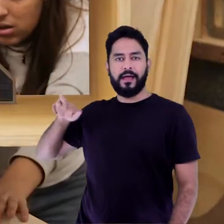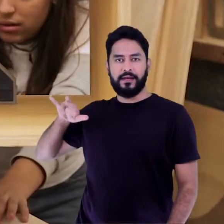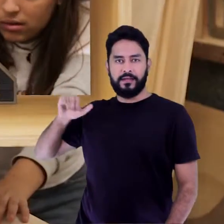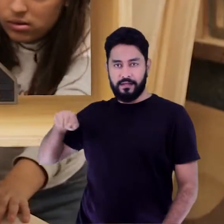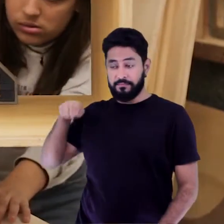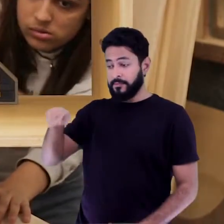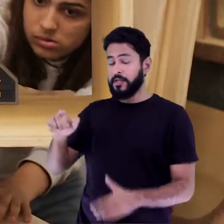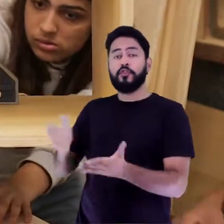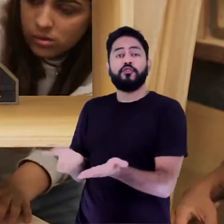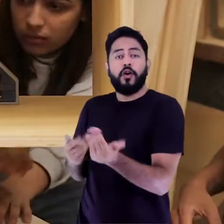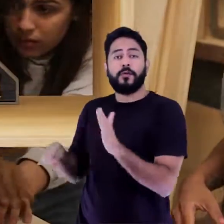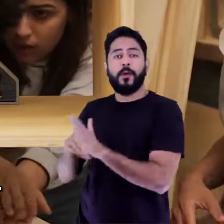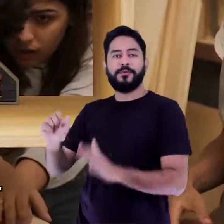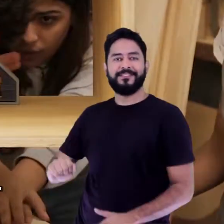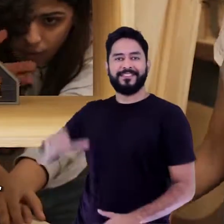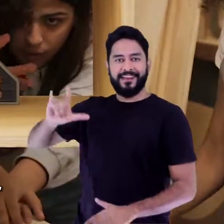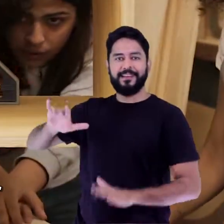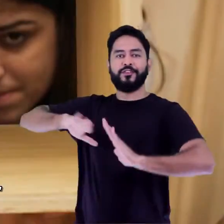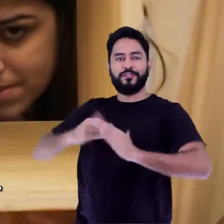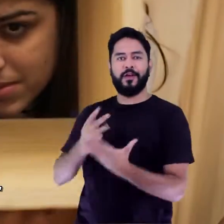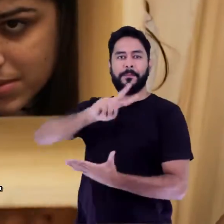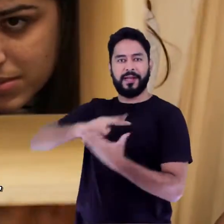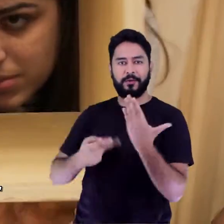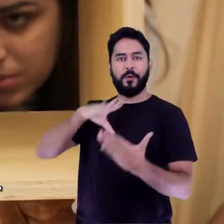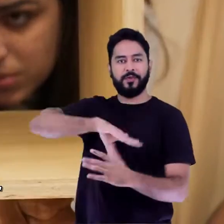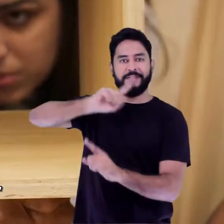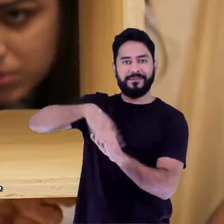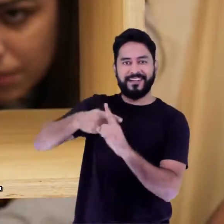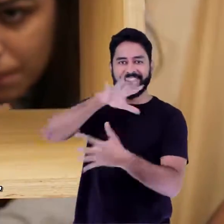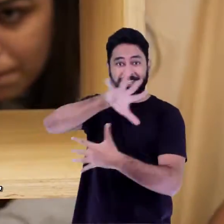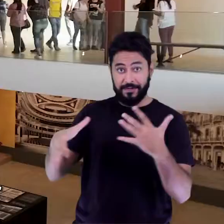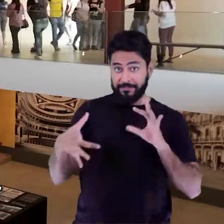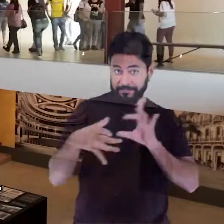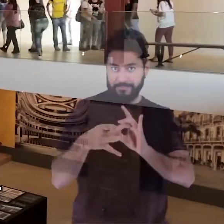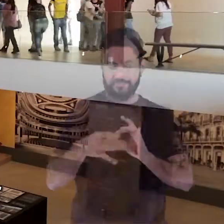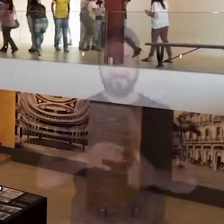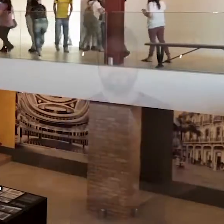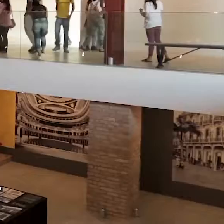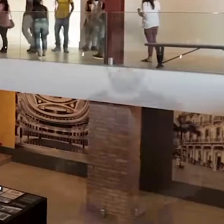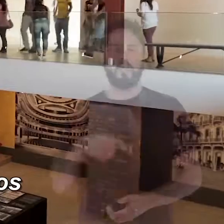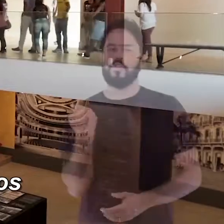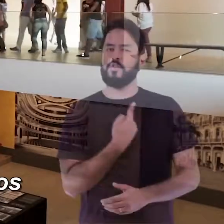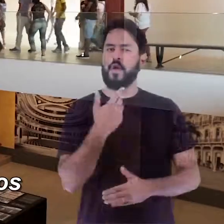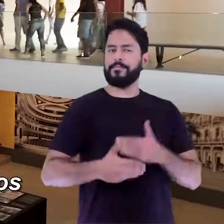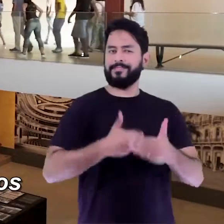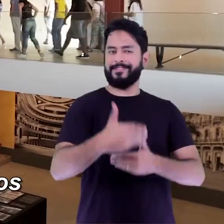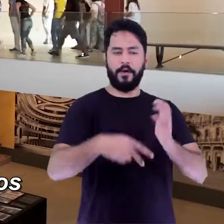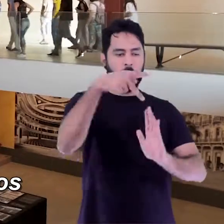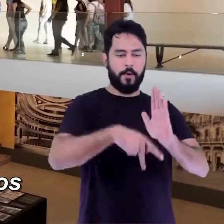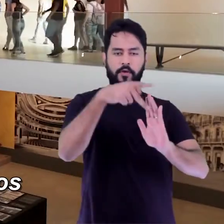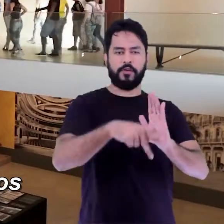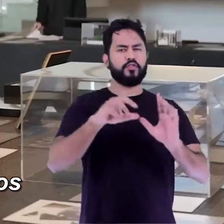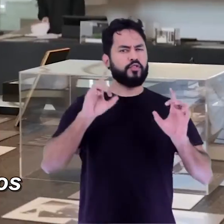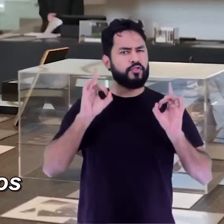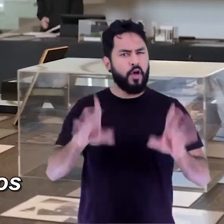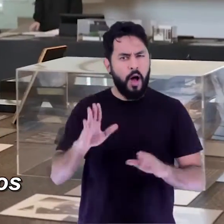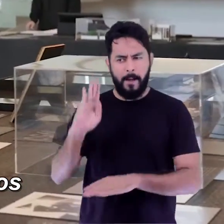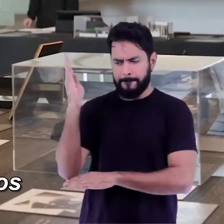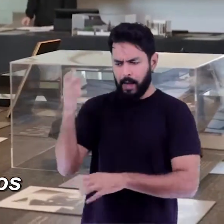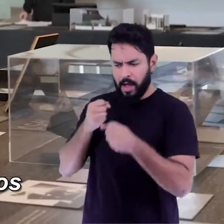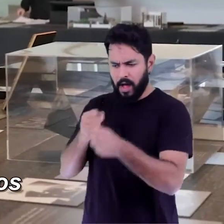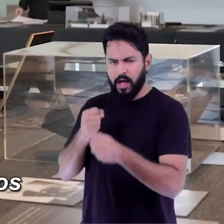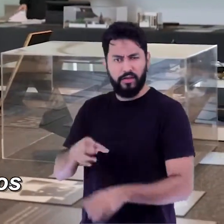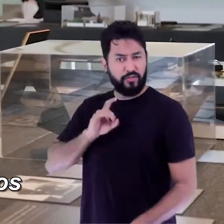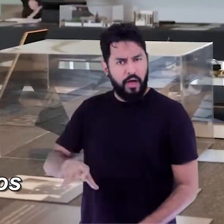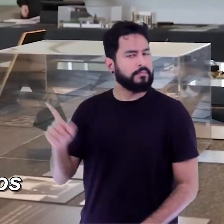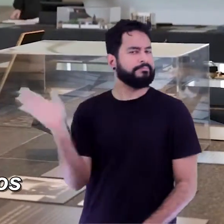e libras. A gente não só desenvolve projetos na marcenaria, a gente faz visitas, a gente